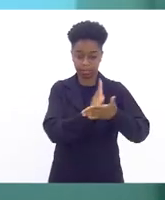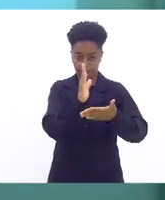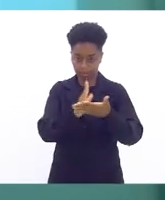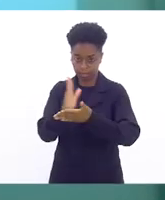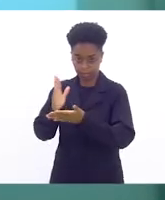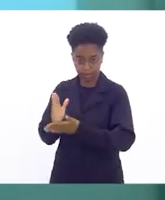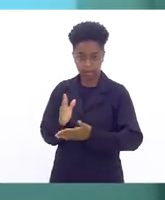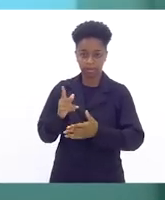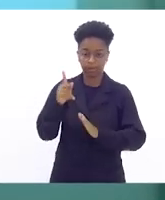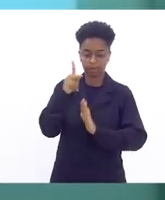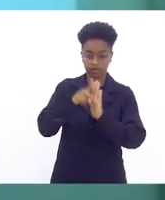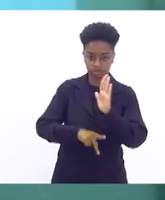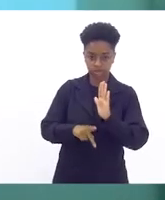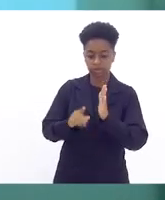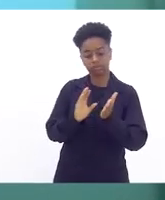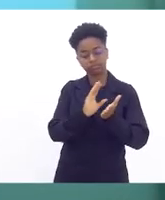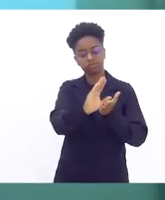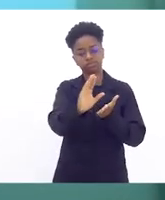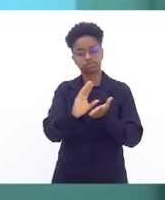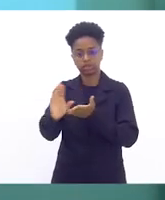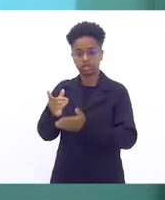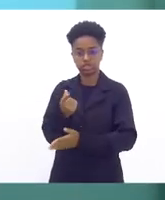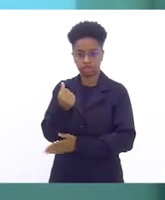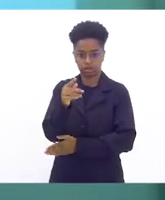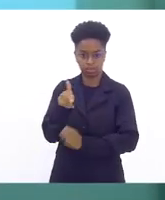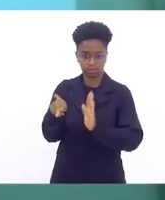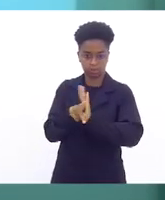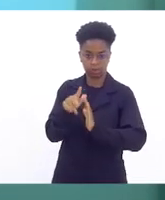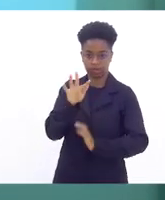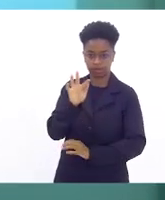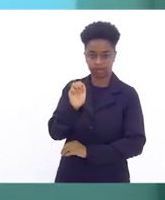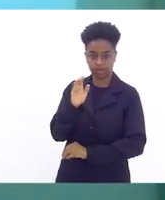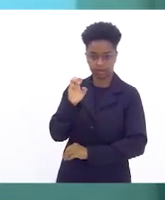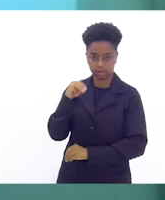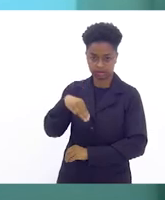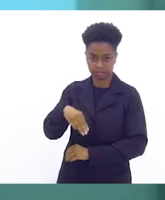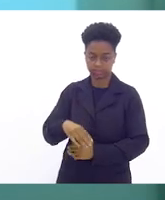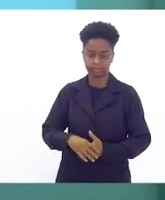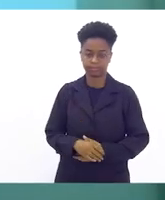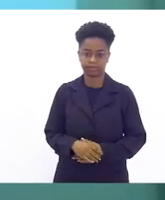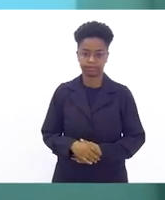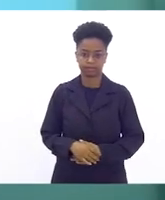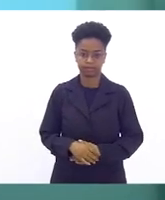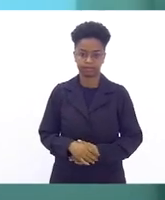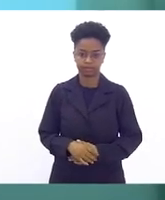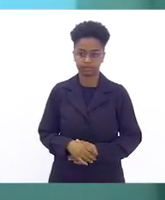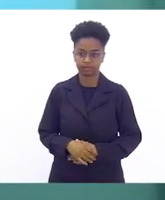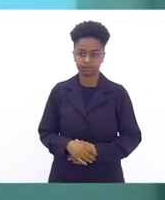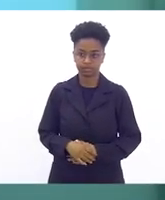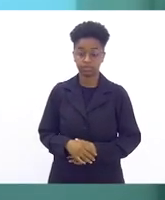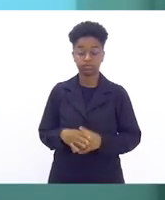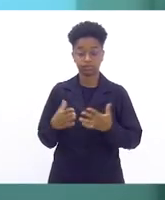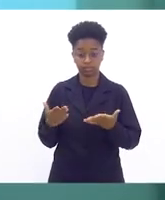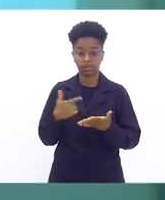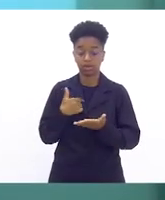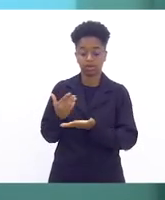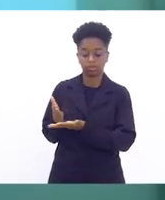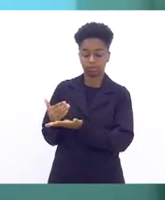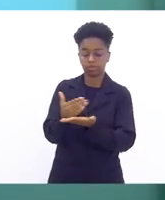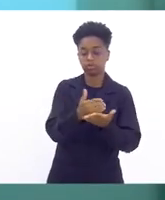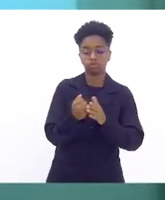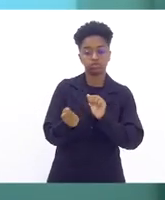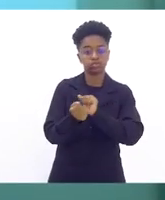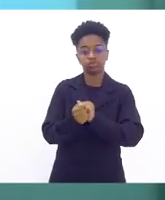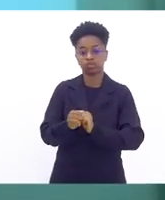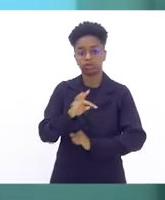para serem financiado com recursos do fecan é só levantar junto com os nossos técnicos lá